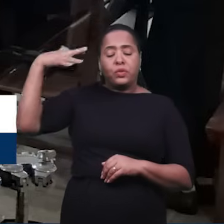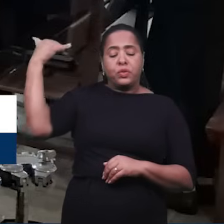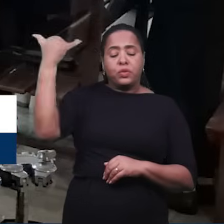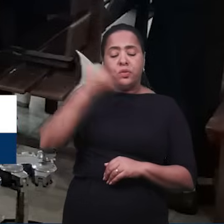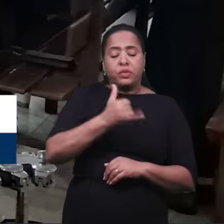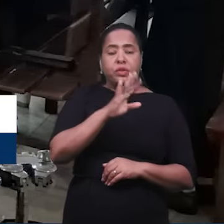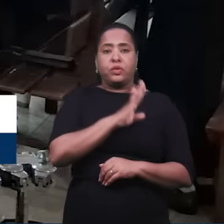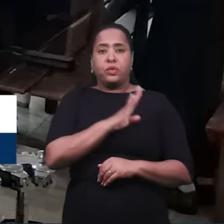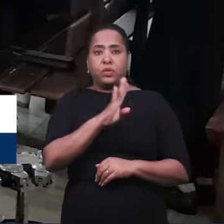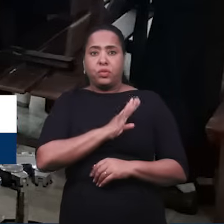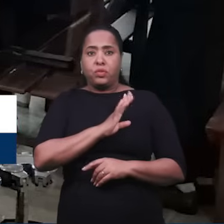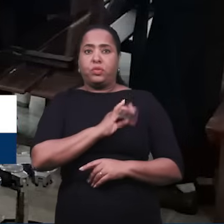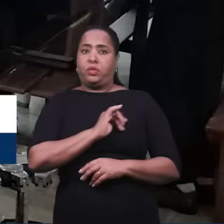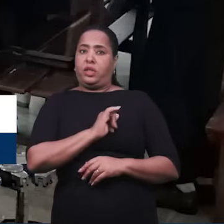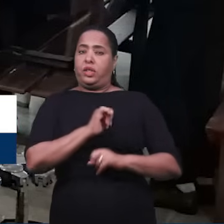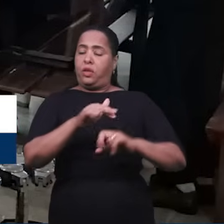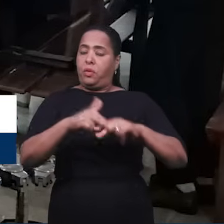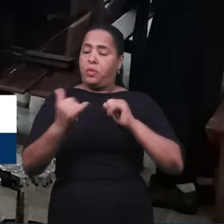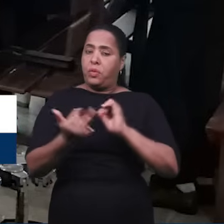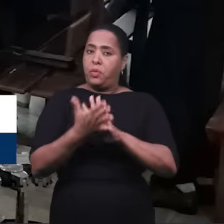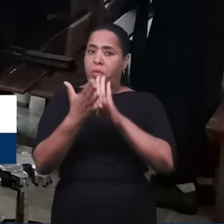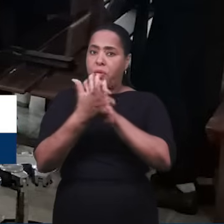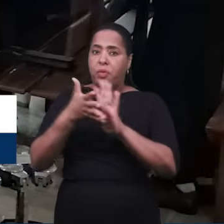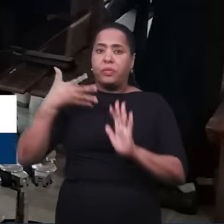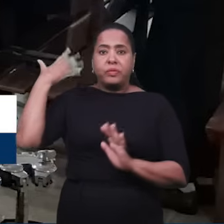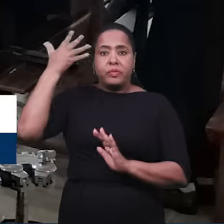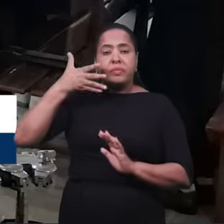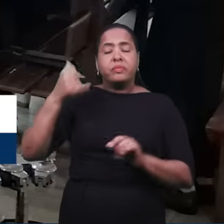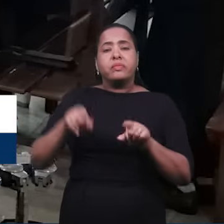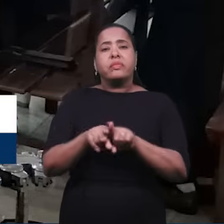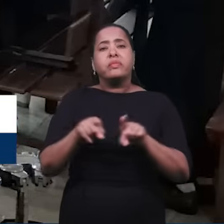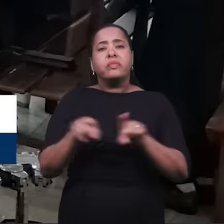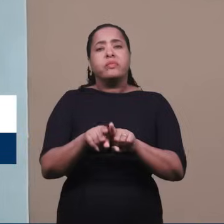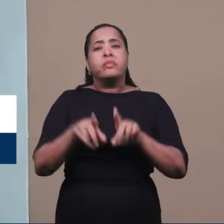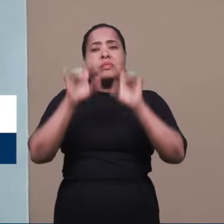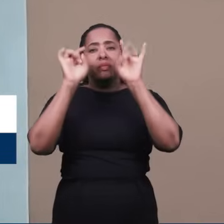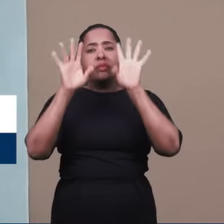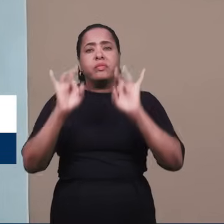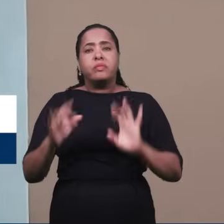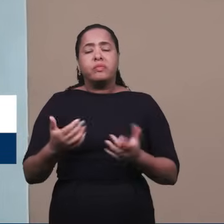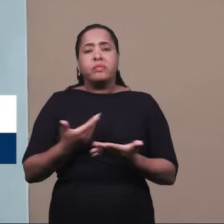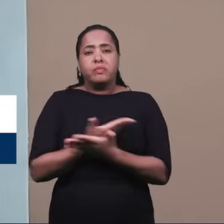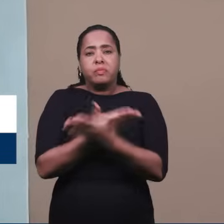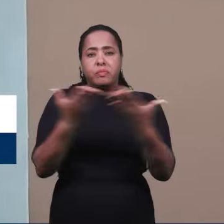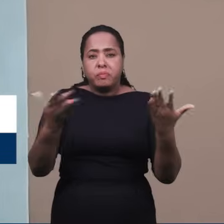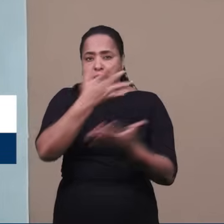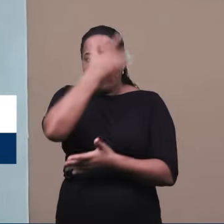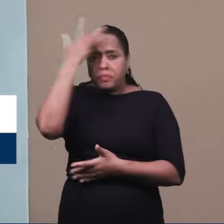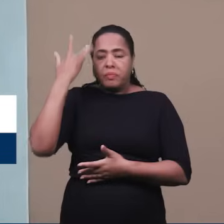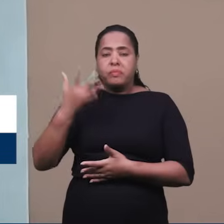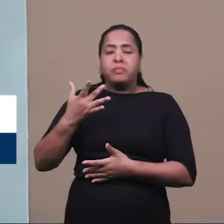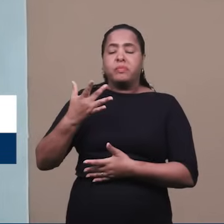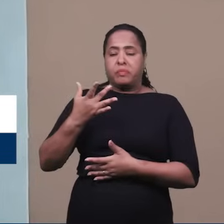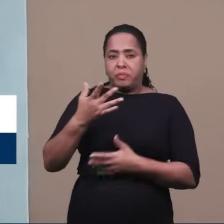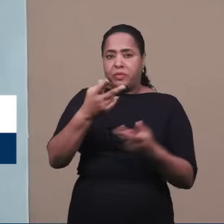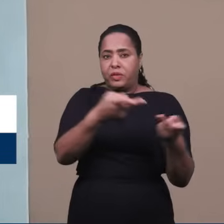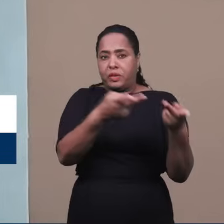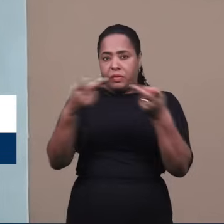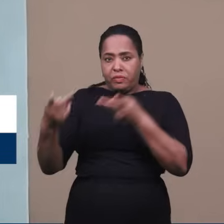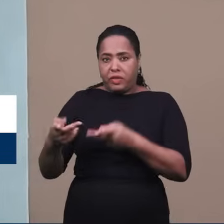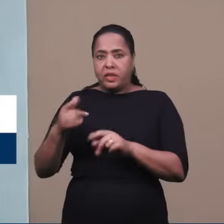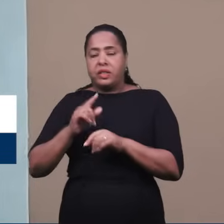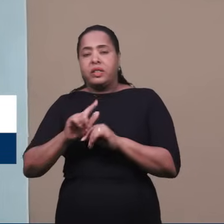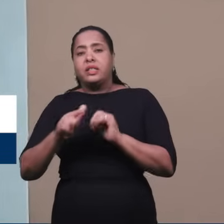falando aos corações por meio dos louvores e da mensagem. Em especial, queremos compartilhar a experiência de uma visitante que estava morando